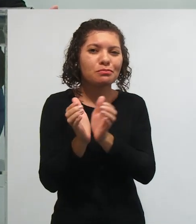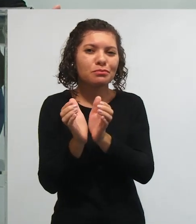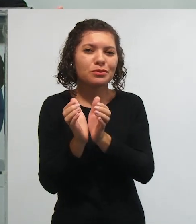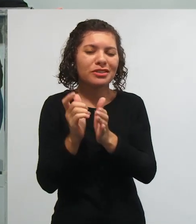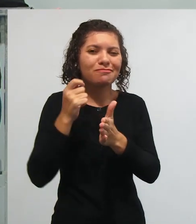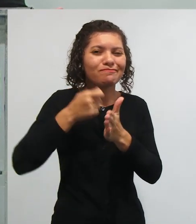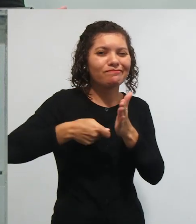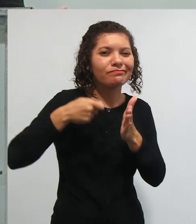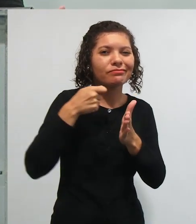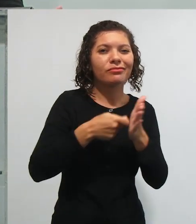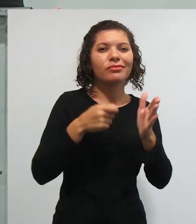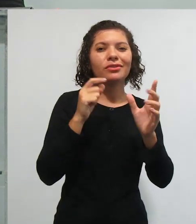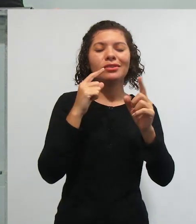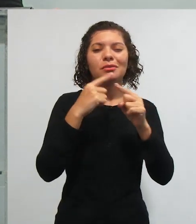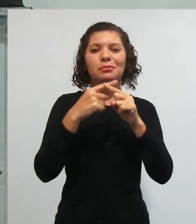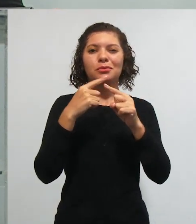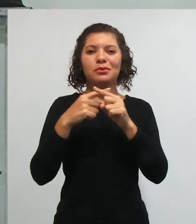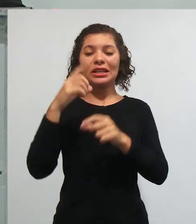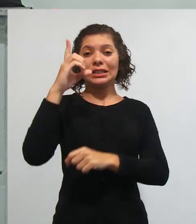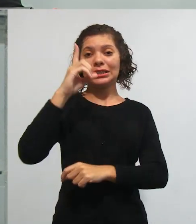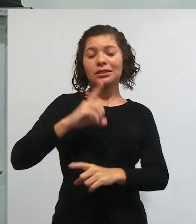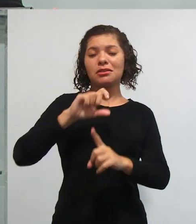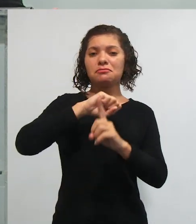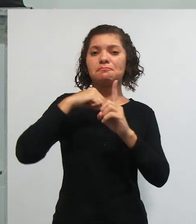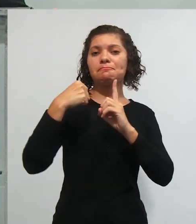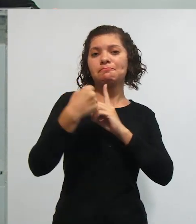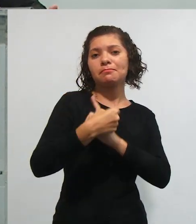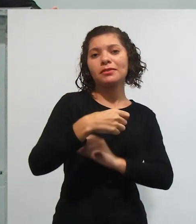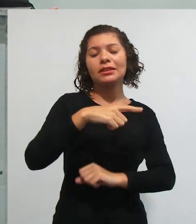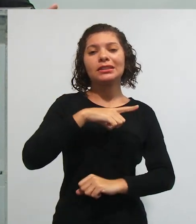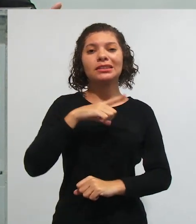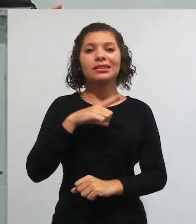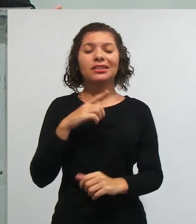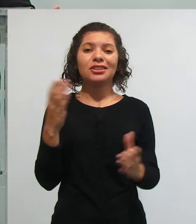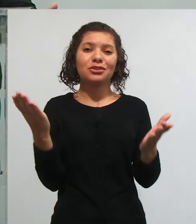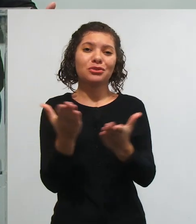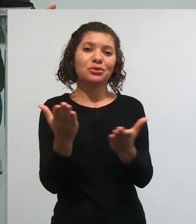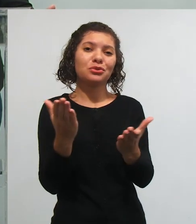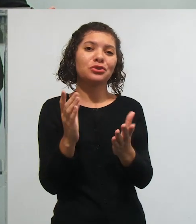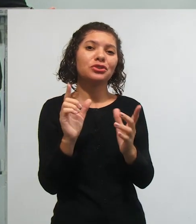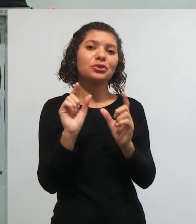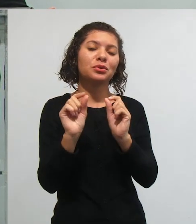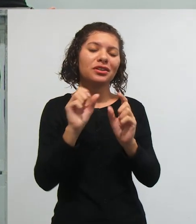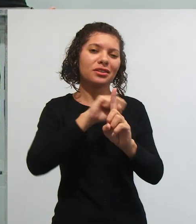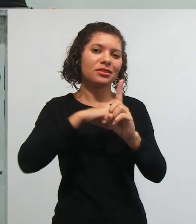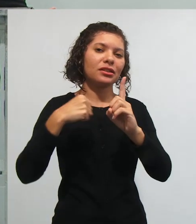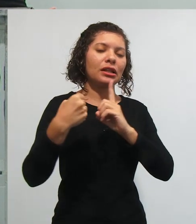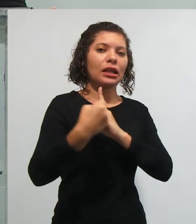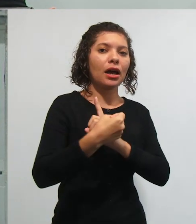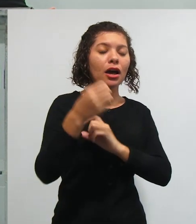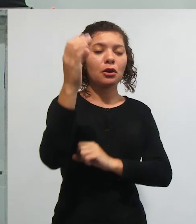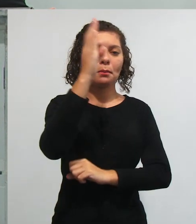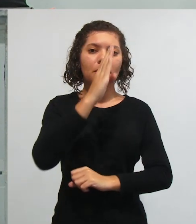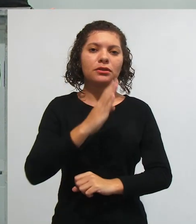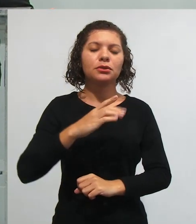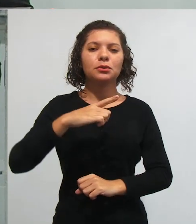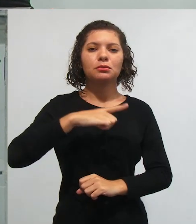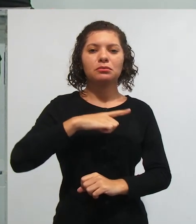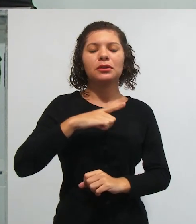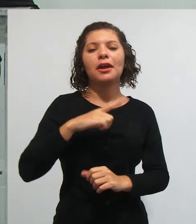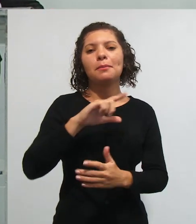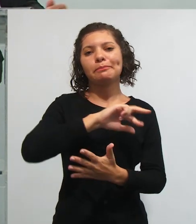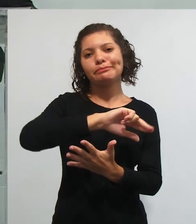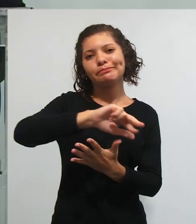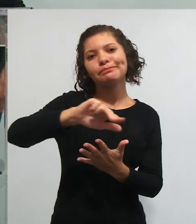garantir os seus direitos sociais nessa sociedade que é marcada pelas diferenças sociais e